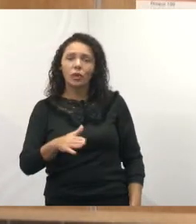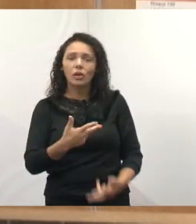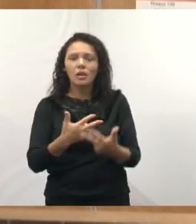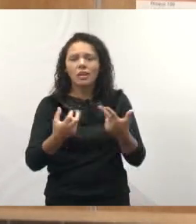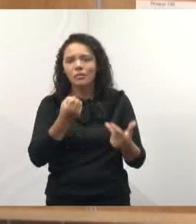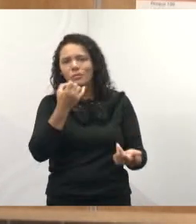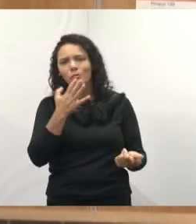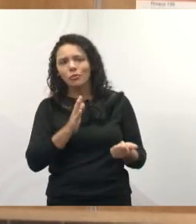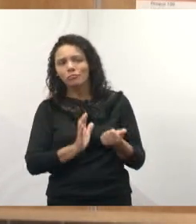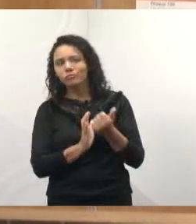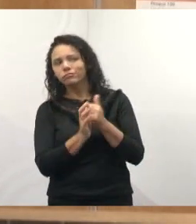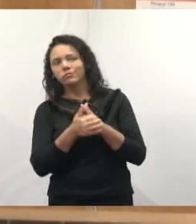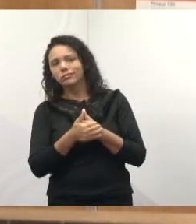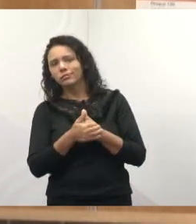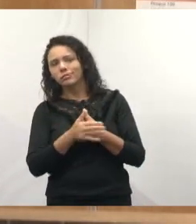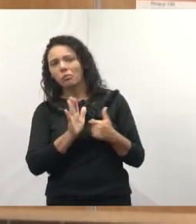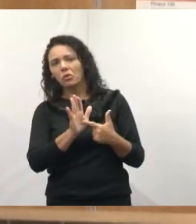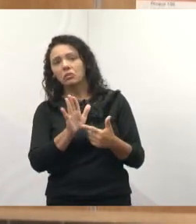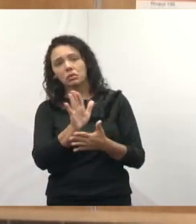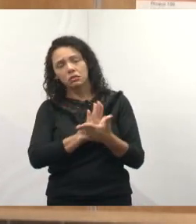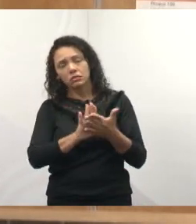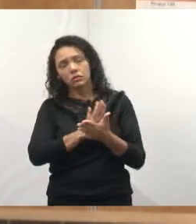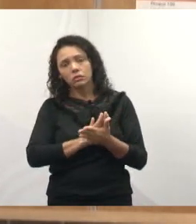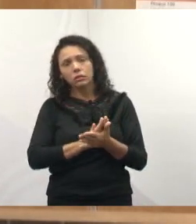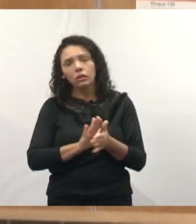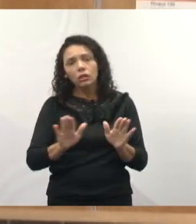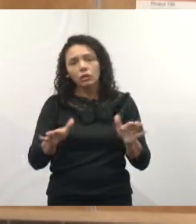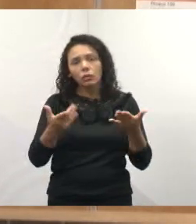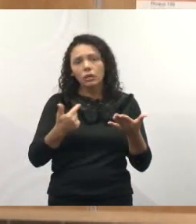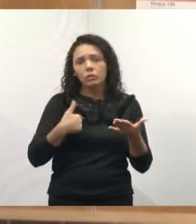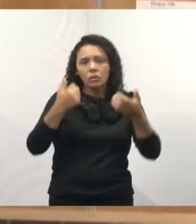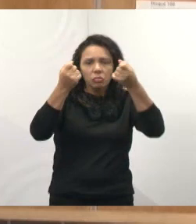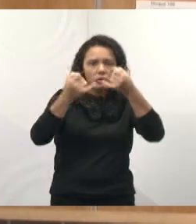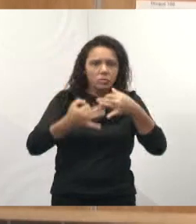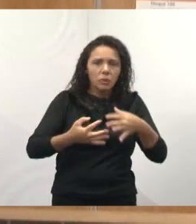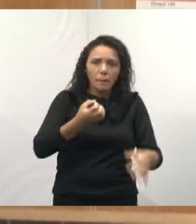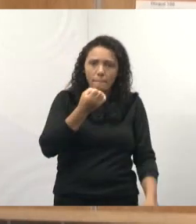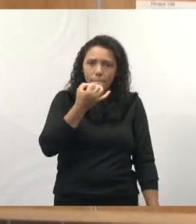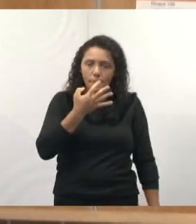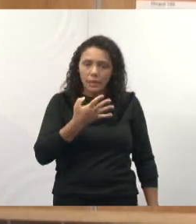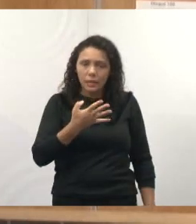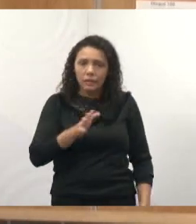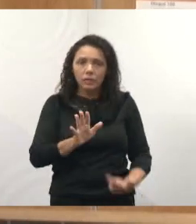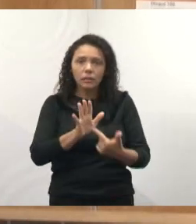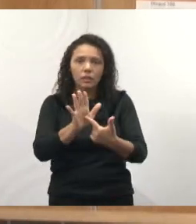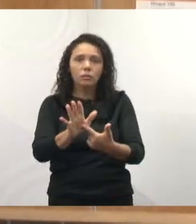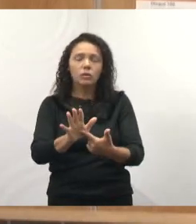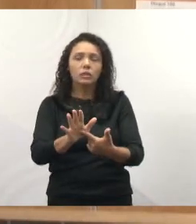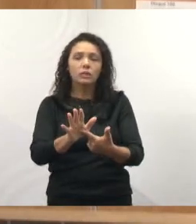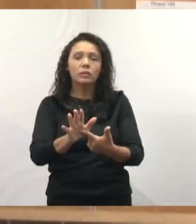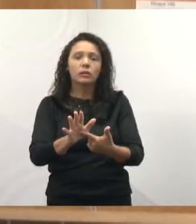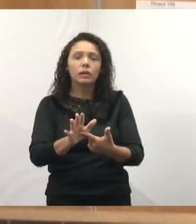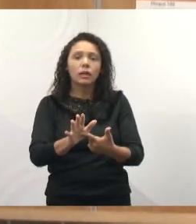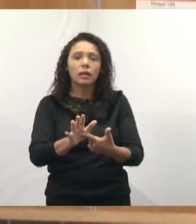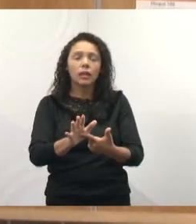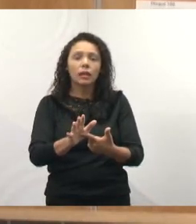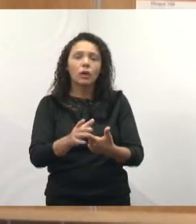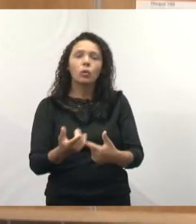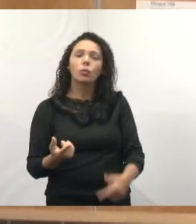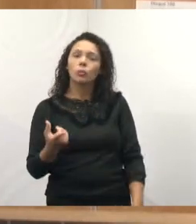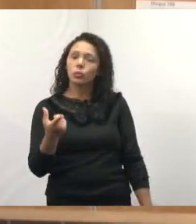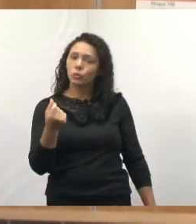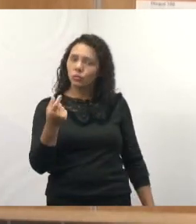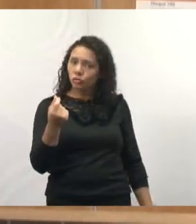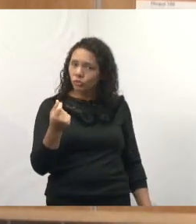divulgando o bem. E quando eu falo bem, a gente fala em números da conta que o prefeito Isaías Santana vem fazendo na nossa